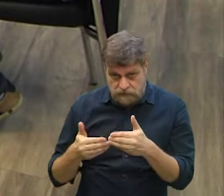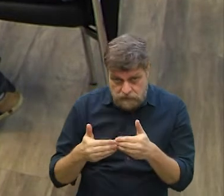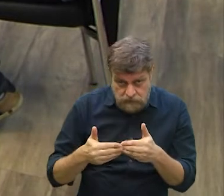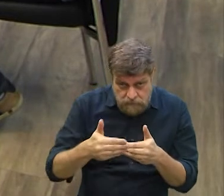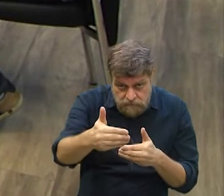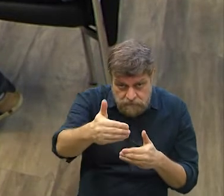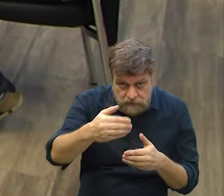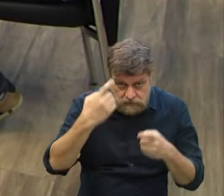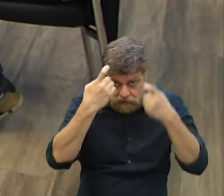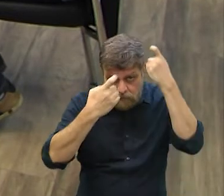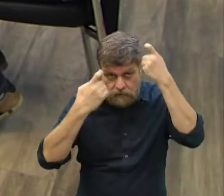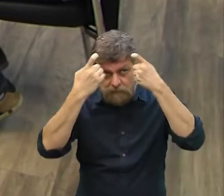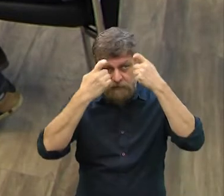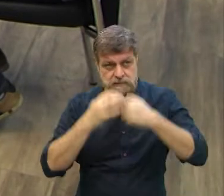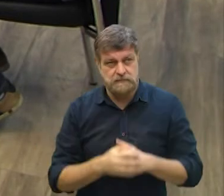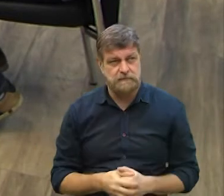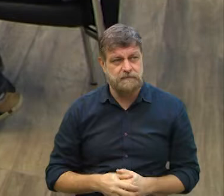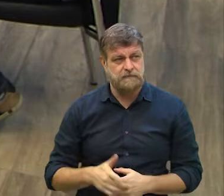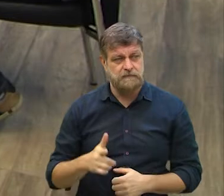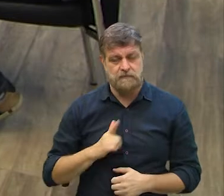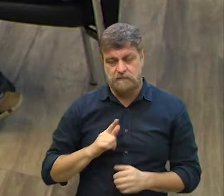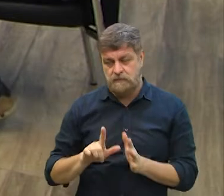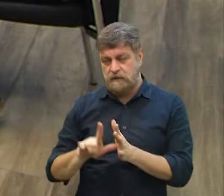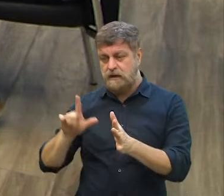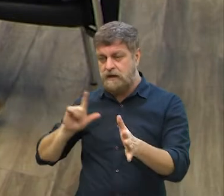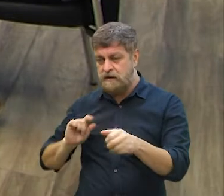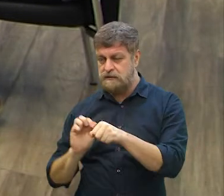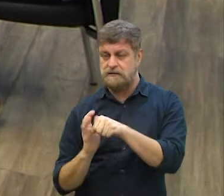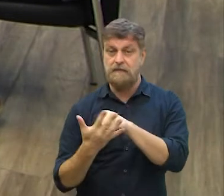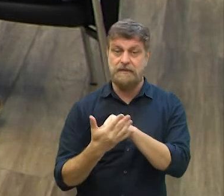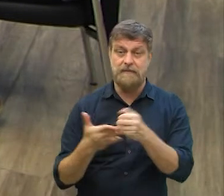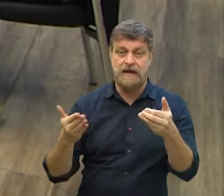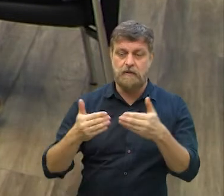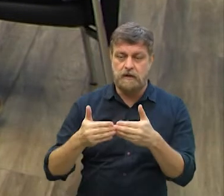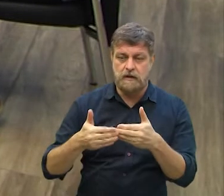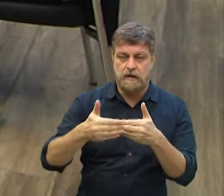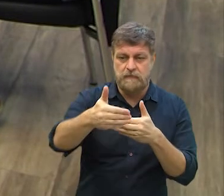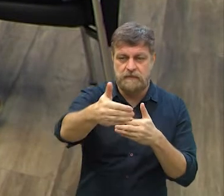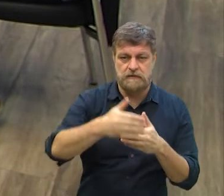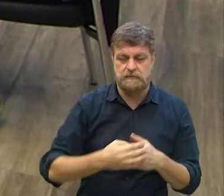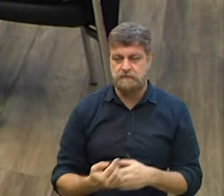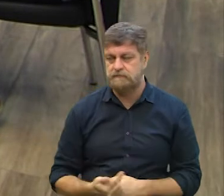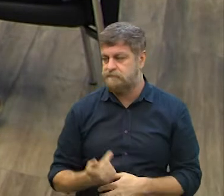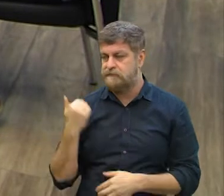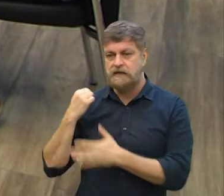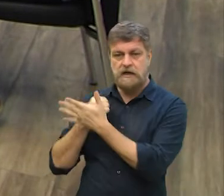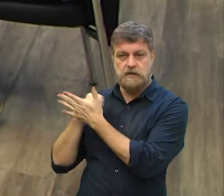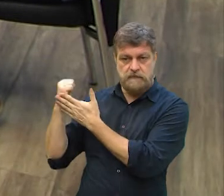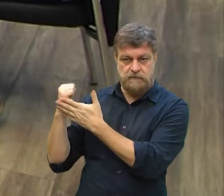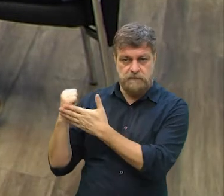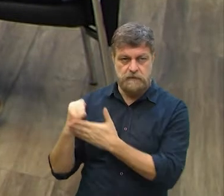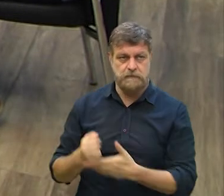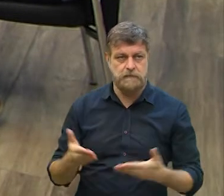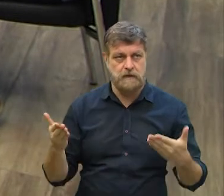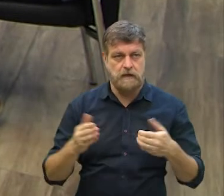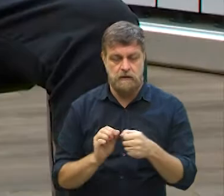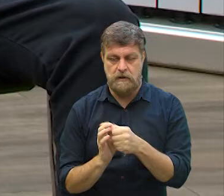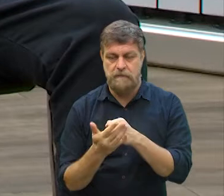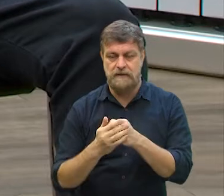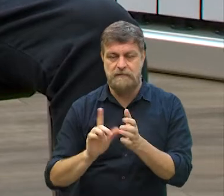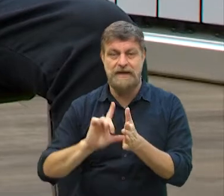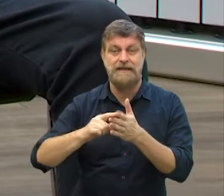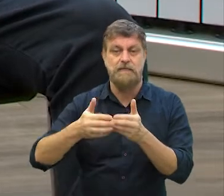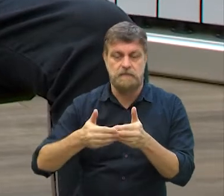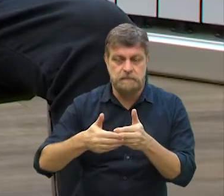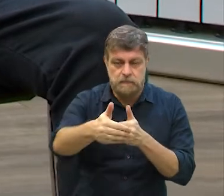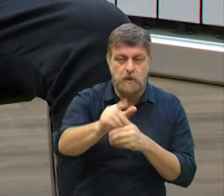frente com isso? Existe aquele ditado, né? Antes da pandemia e pós-pandemia. Anos 80, anos 70 não existe mais, agora é pós-pandemia.